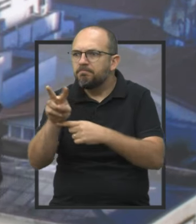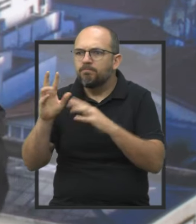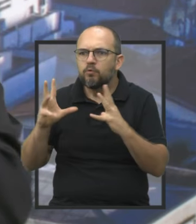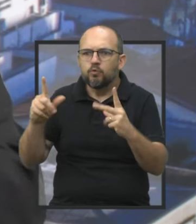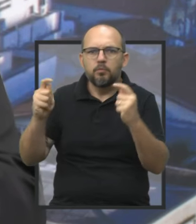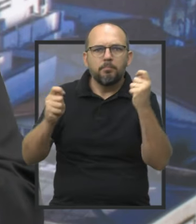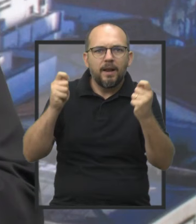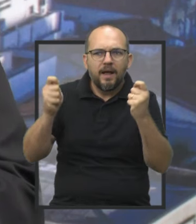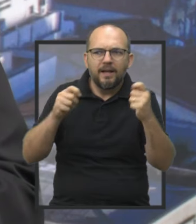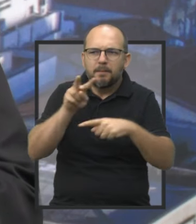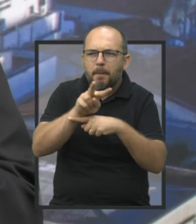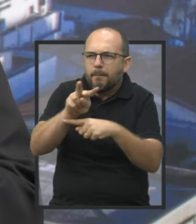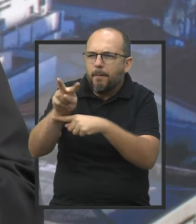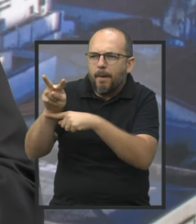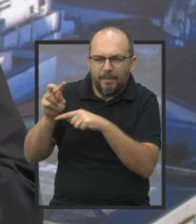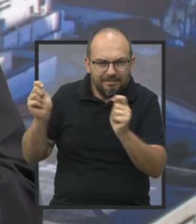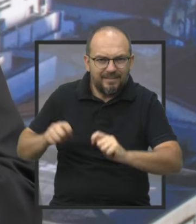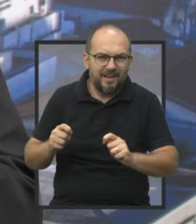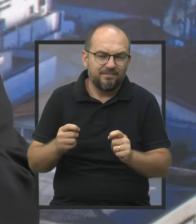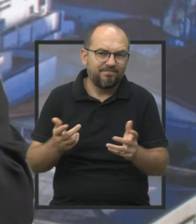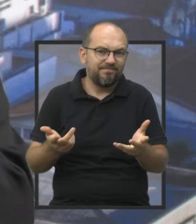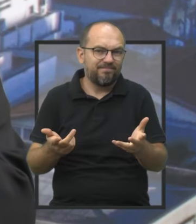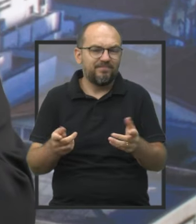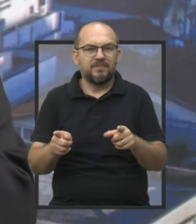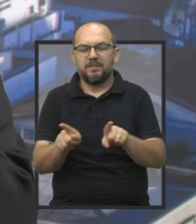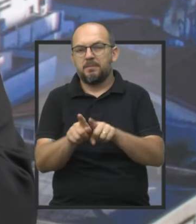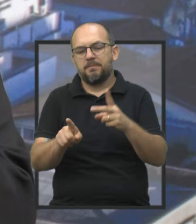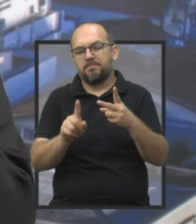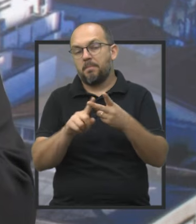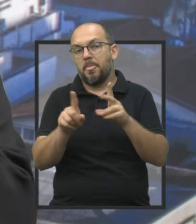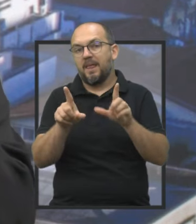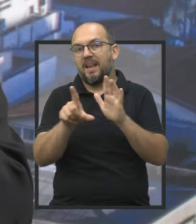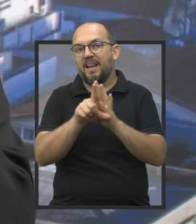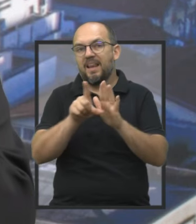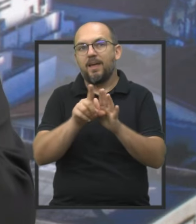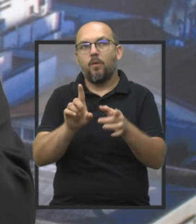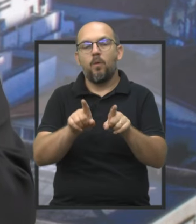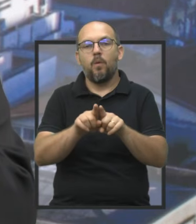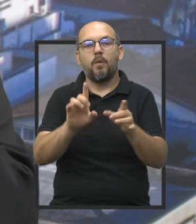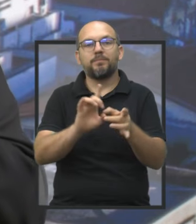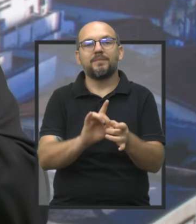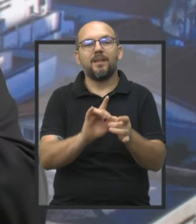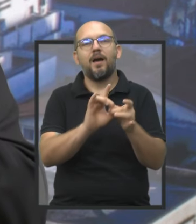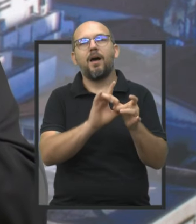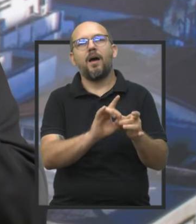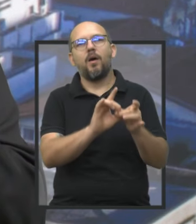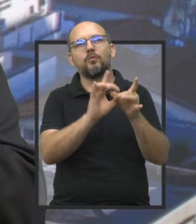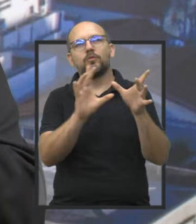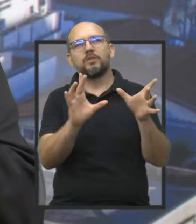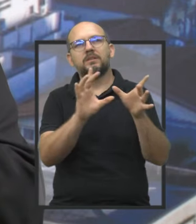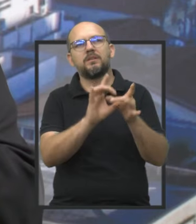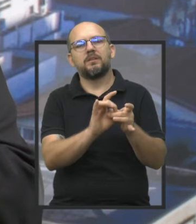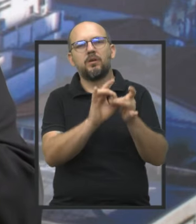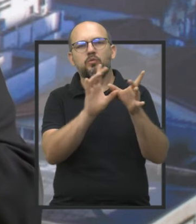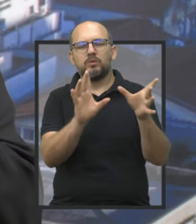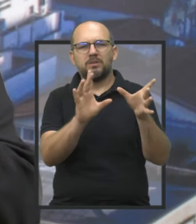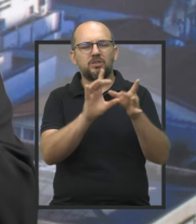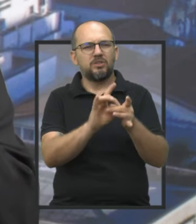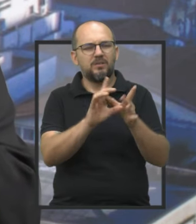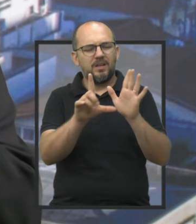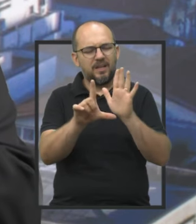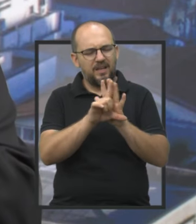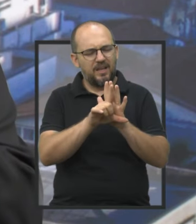Leis autorizativas, por exemplo, né, que é de fato inconstitucional, mas por não ter